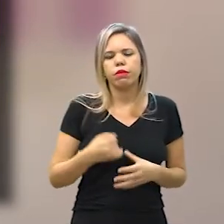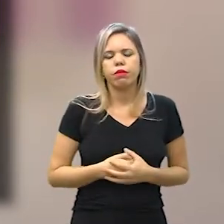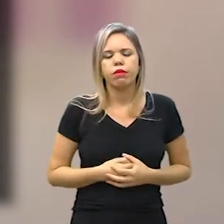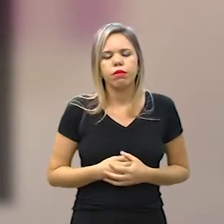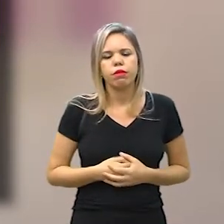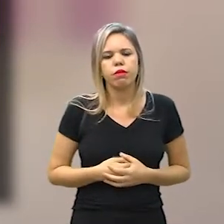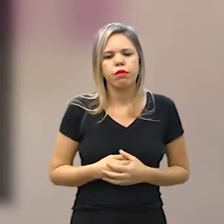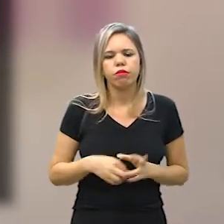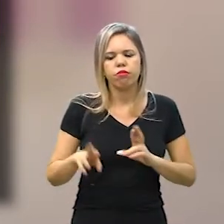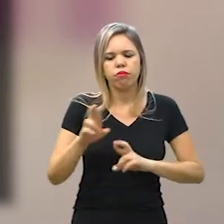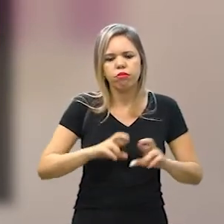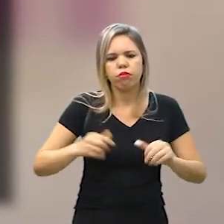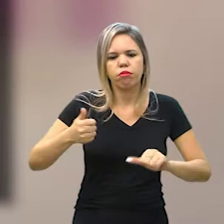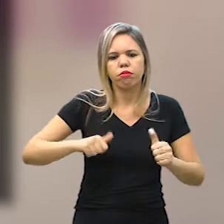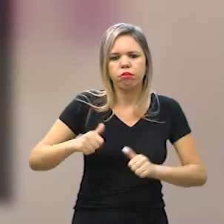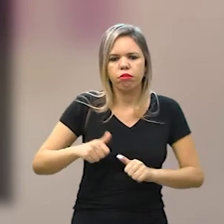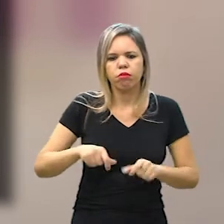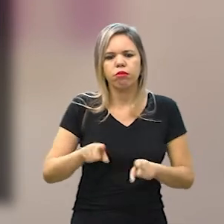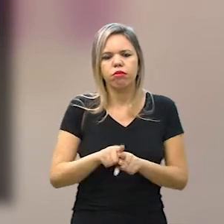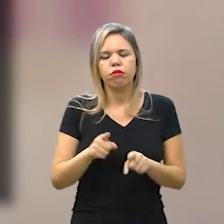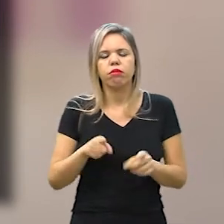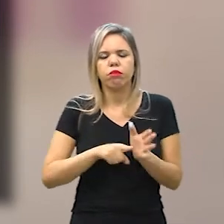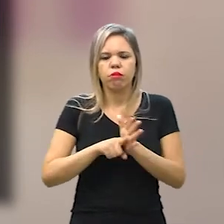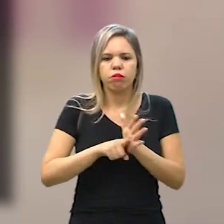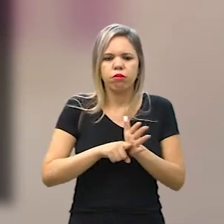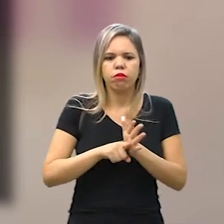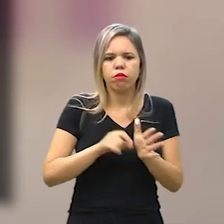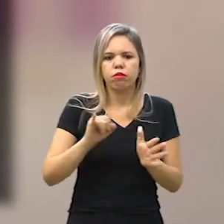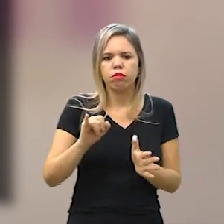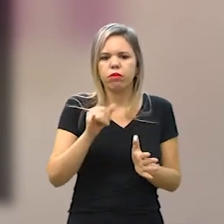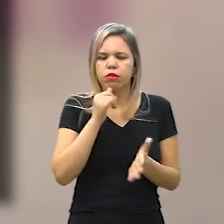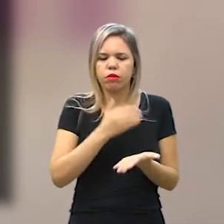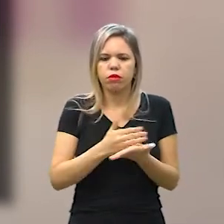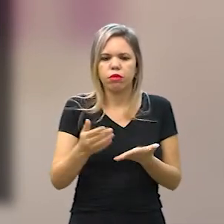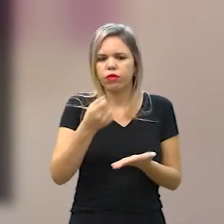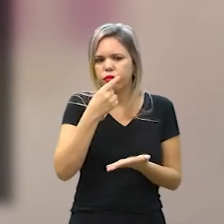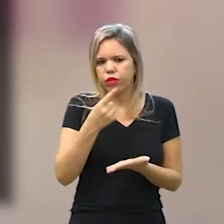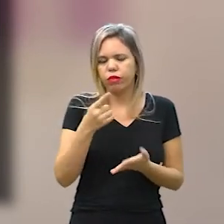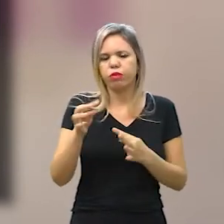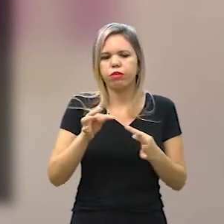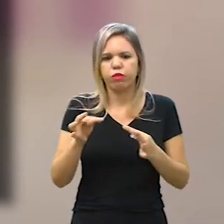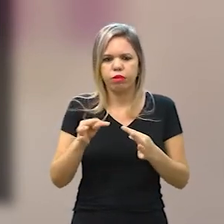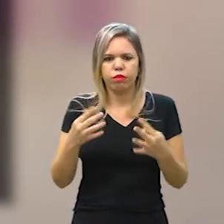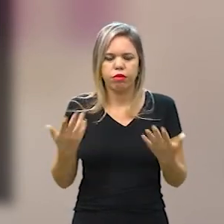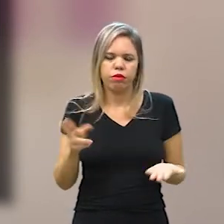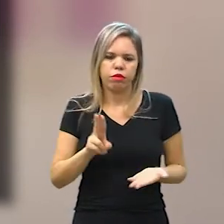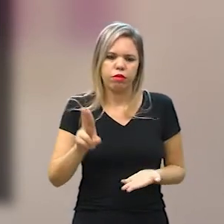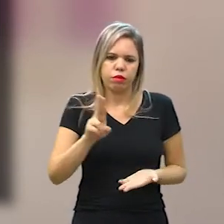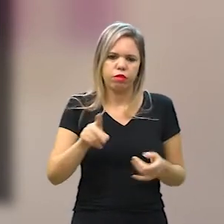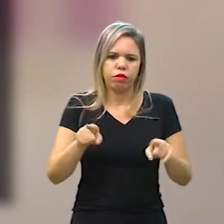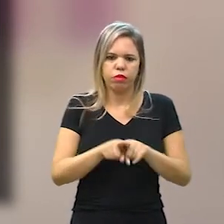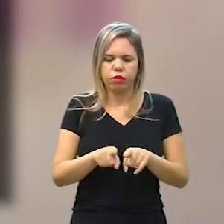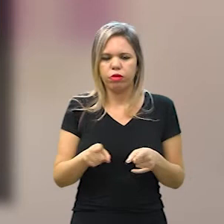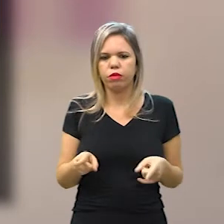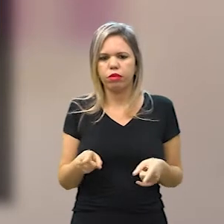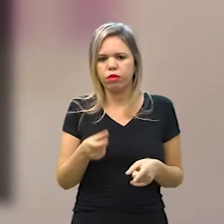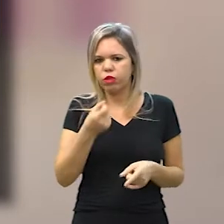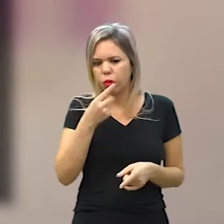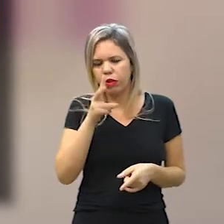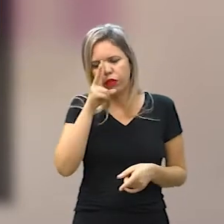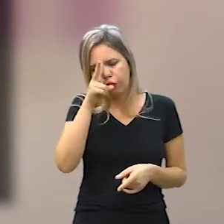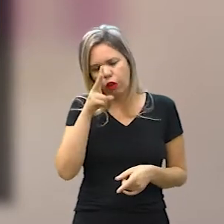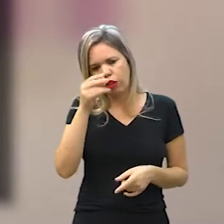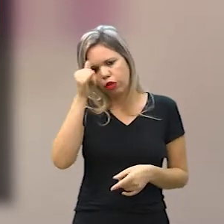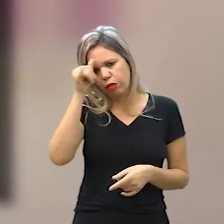importante verificar e cobrir também, no caso de iniciar a antibiótico terapia, utilizar também os